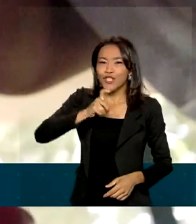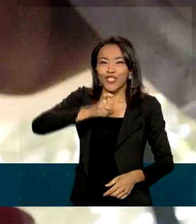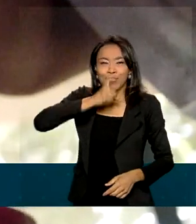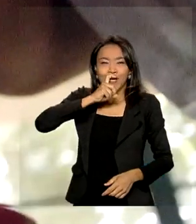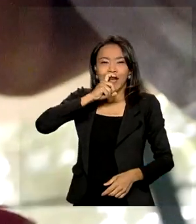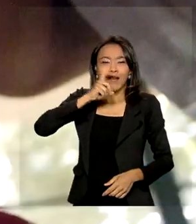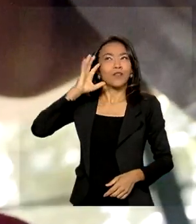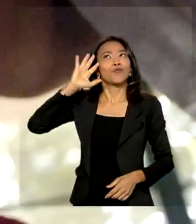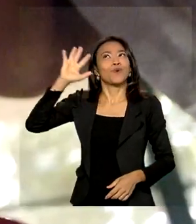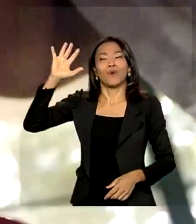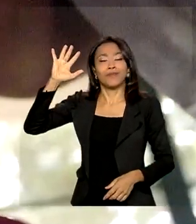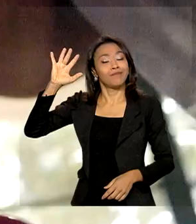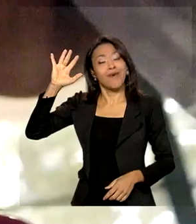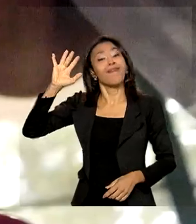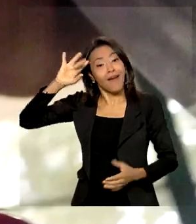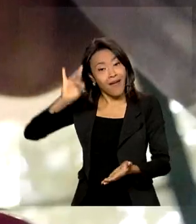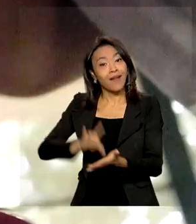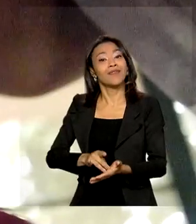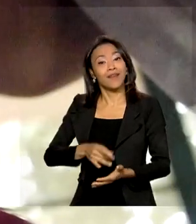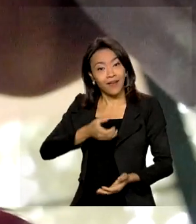de ser sonho e passa a ser realidade